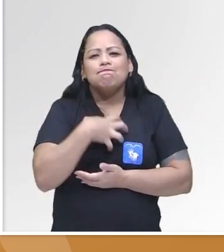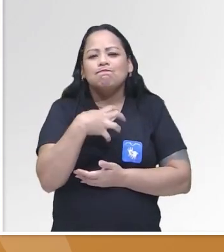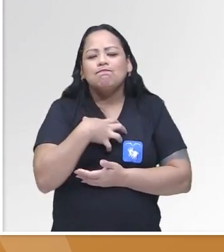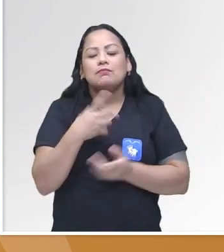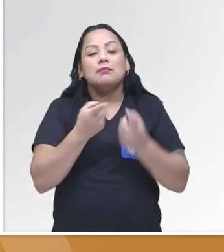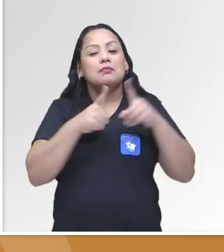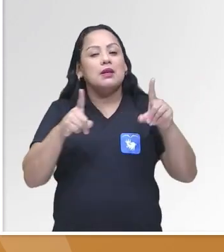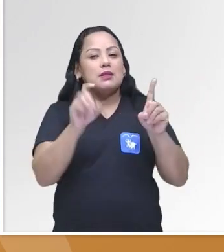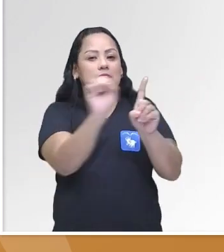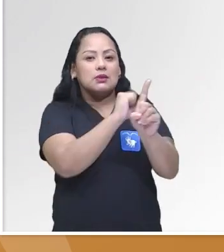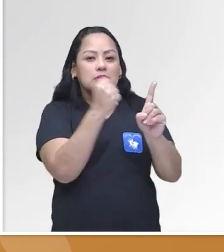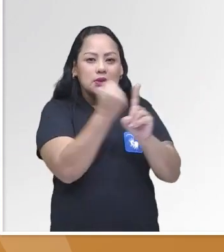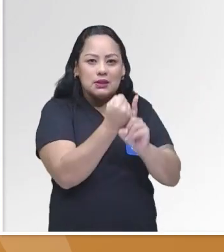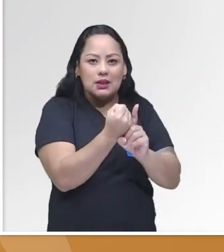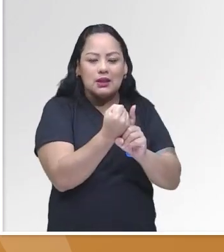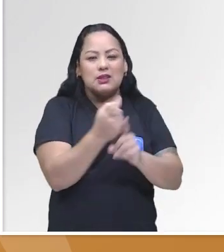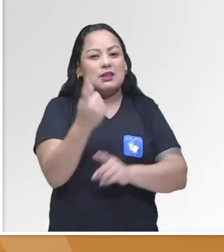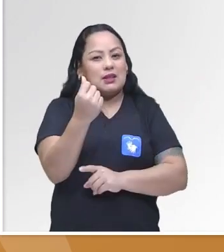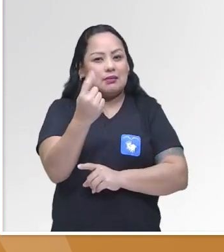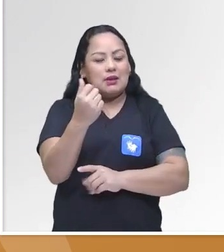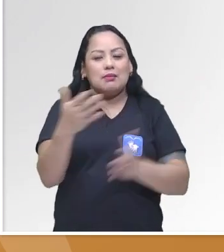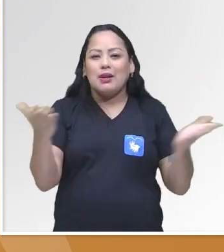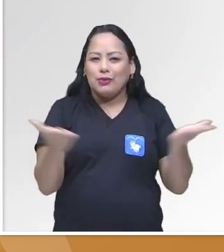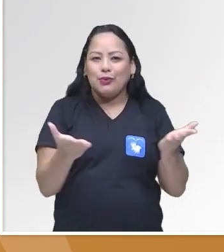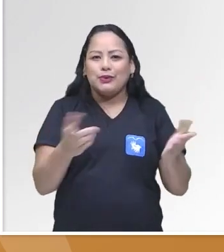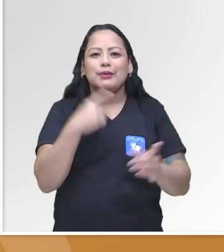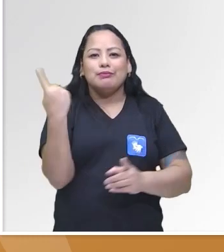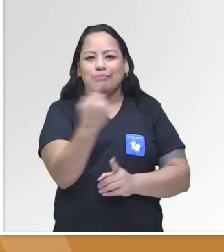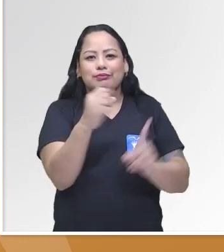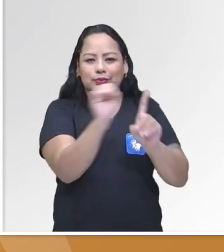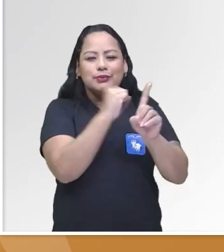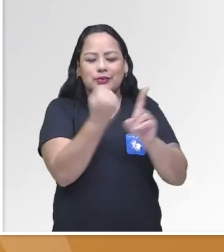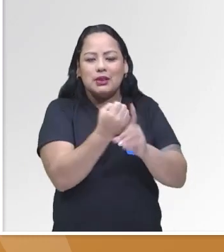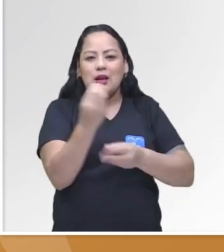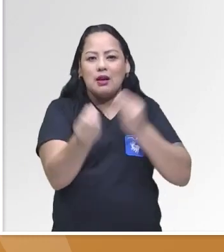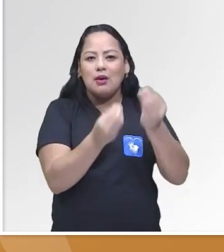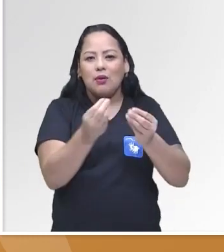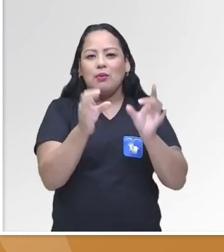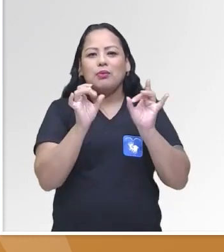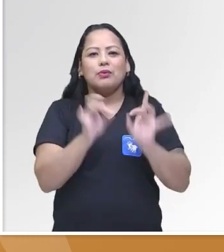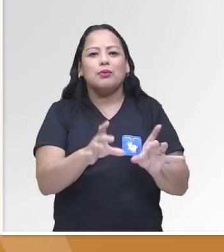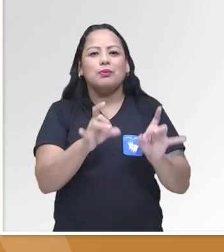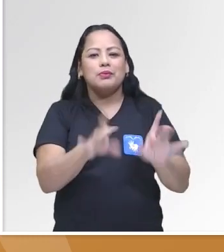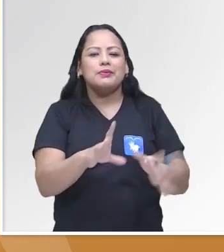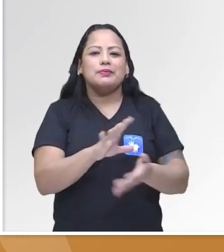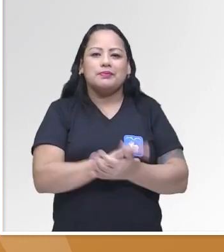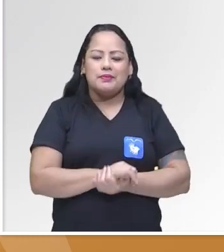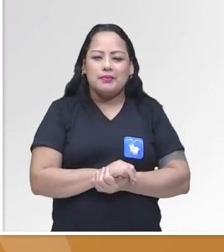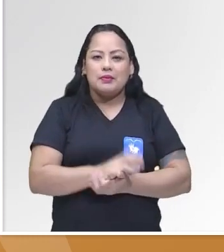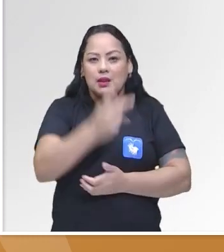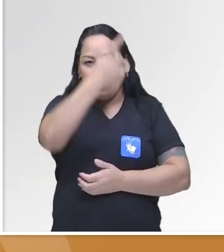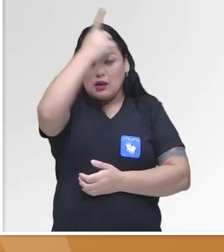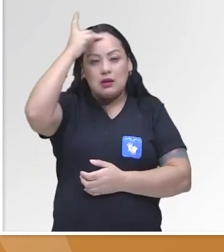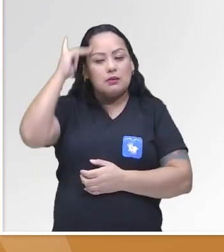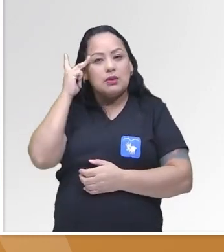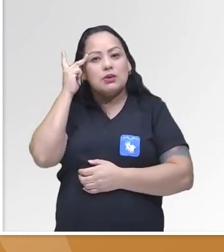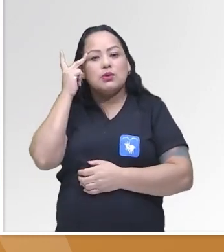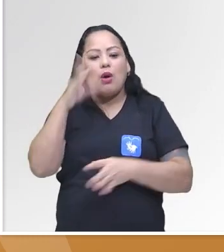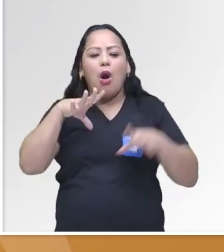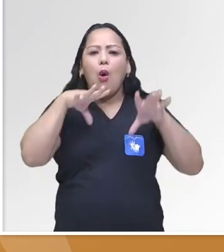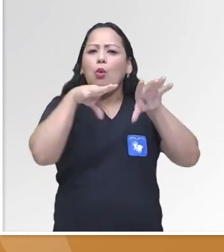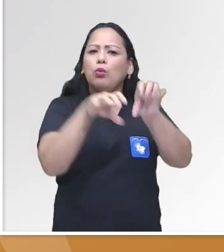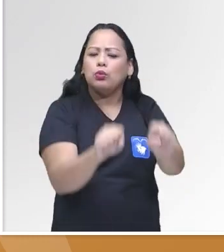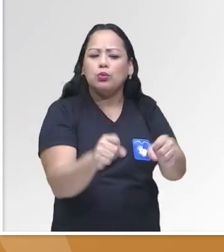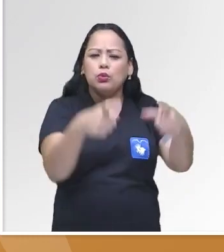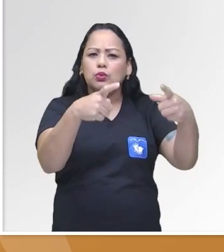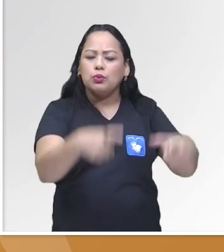na sociedade capitalista, ou seja, a nossa, ela é comercial. As pessoas podem ser donas de